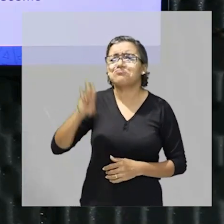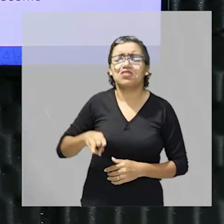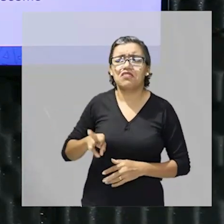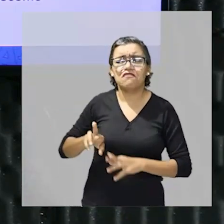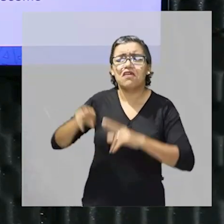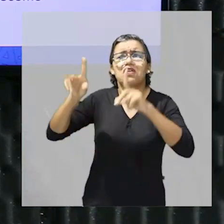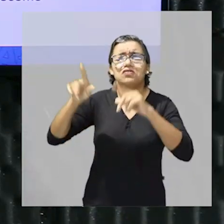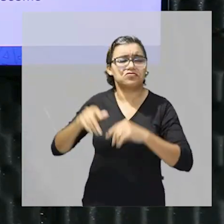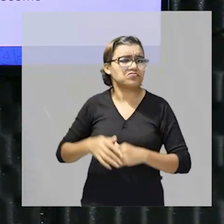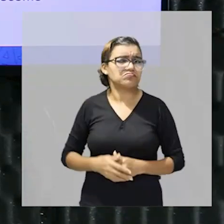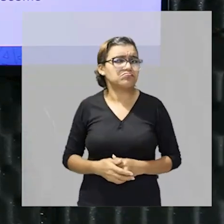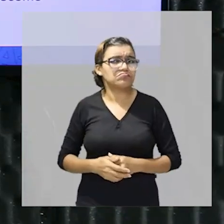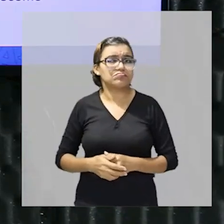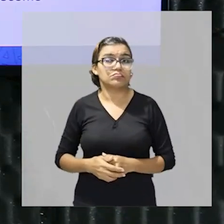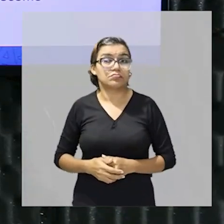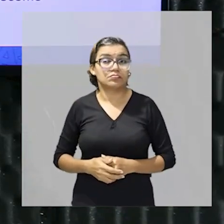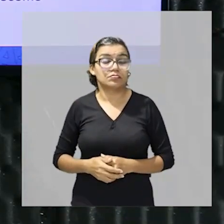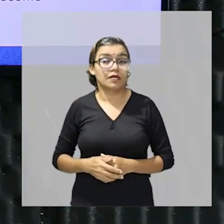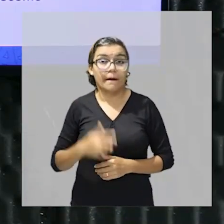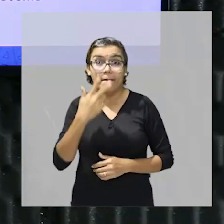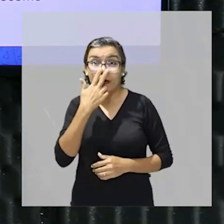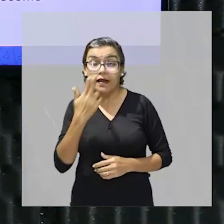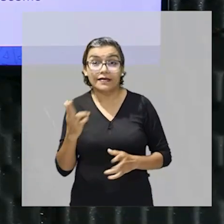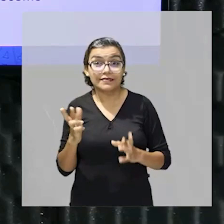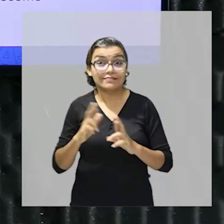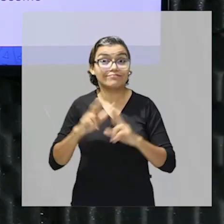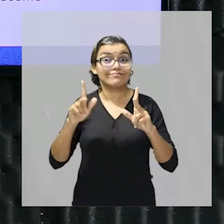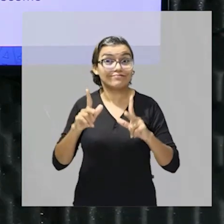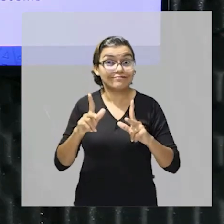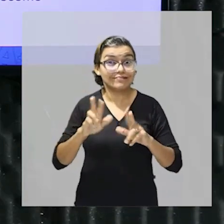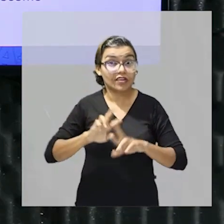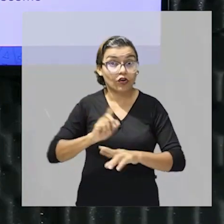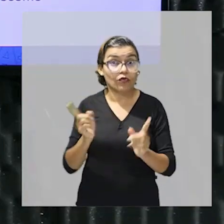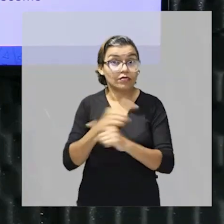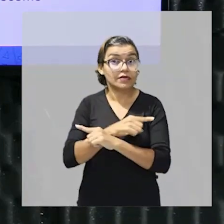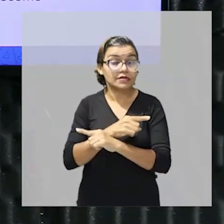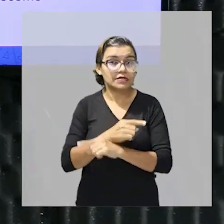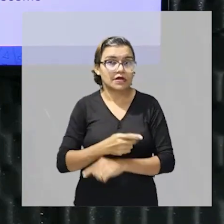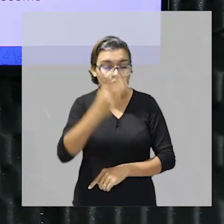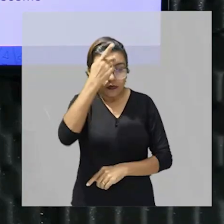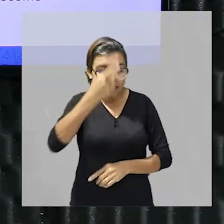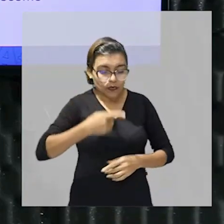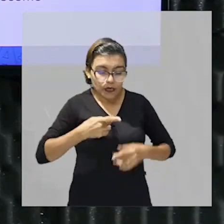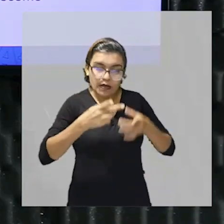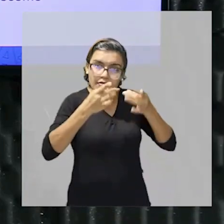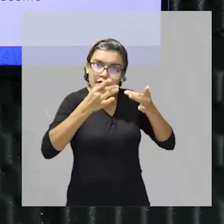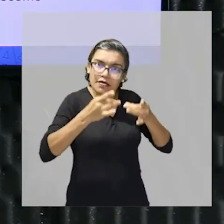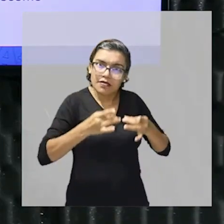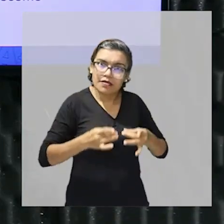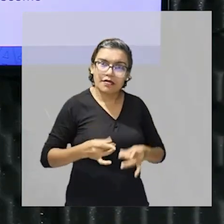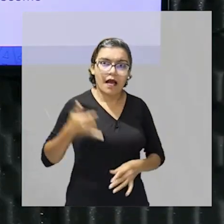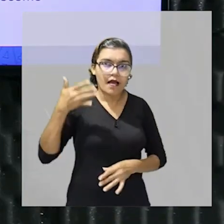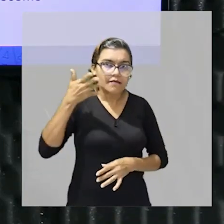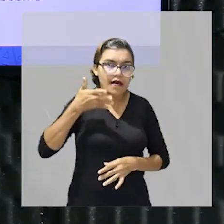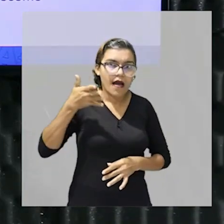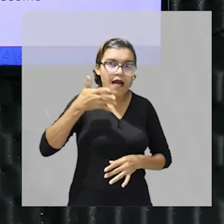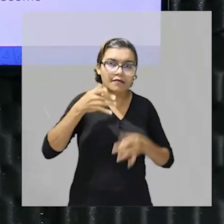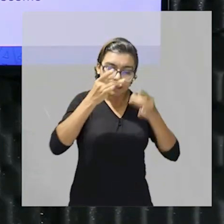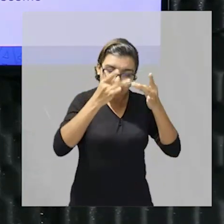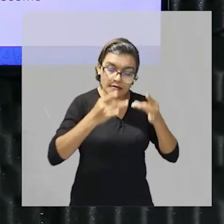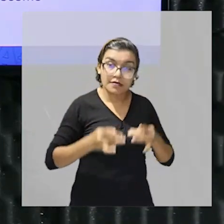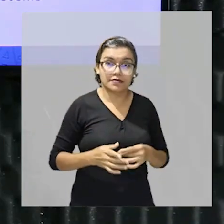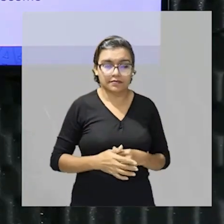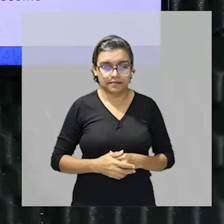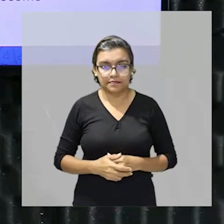chama atenção, o but é a ideia da contradição. Aí ela descreve a si mesma, Chinese Brazilian in